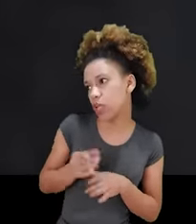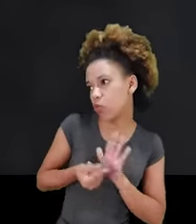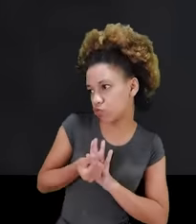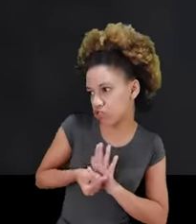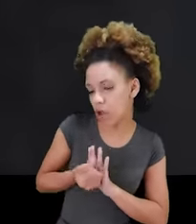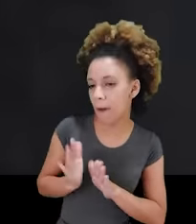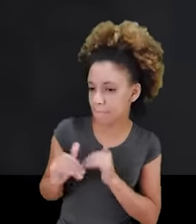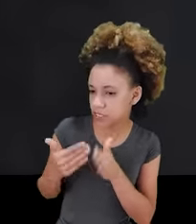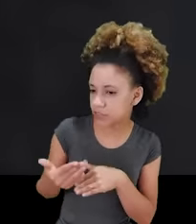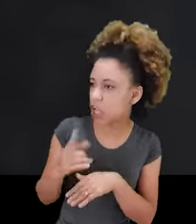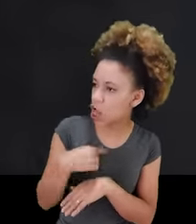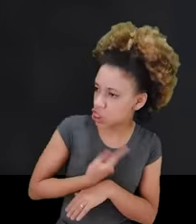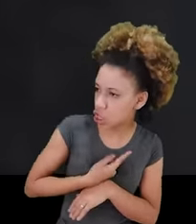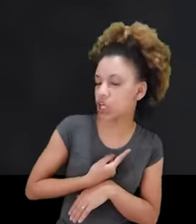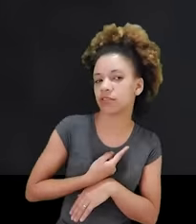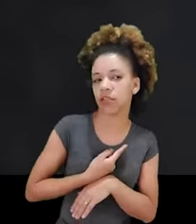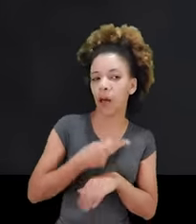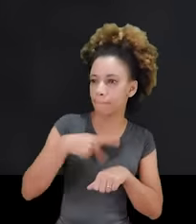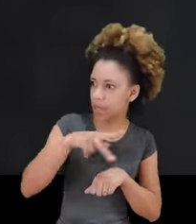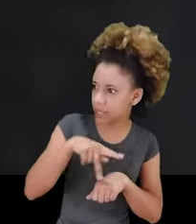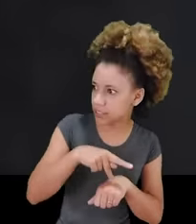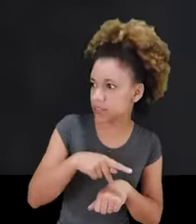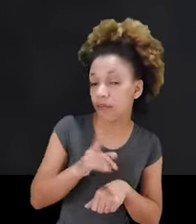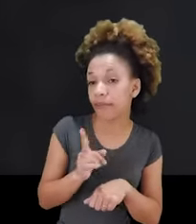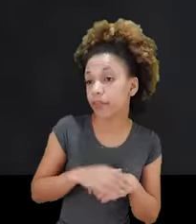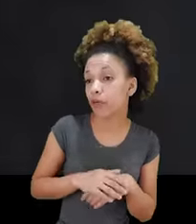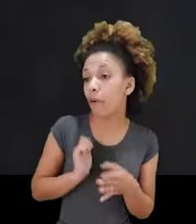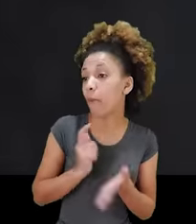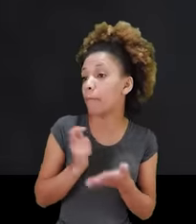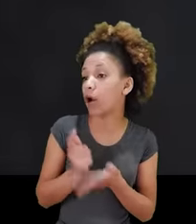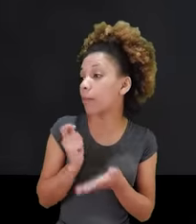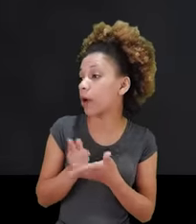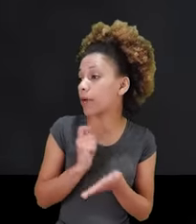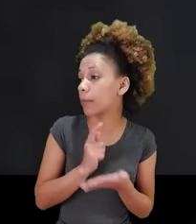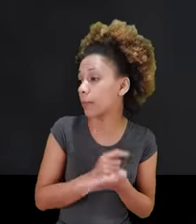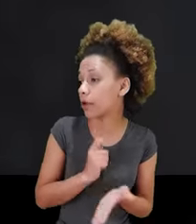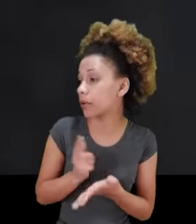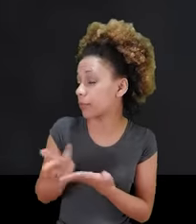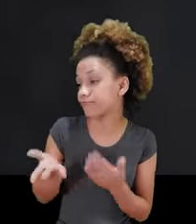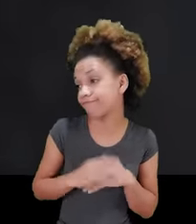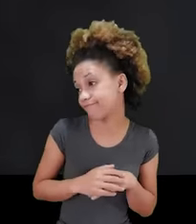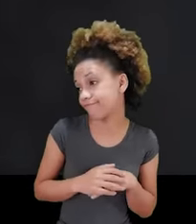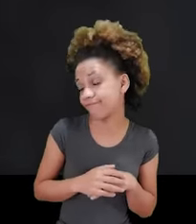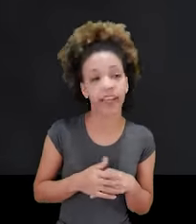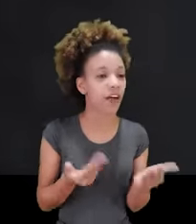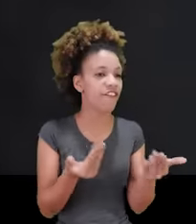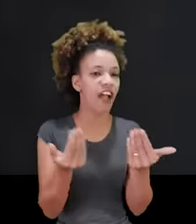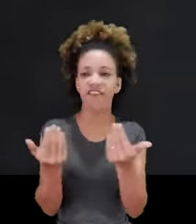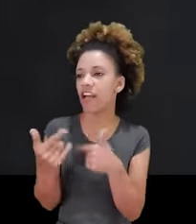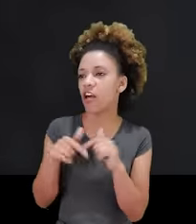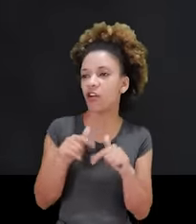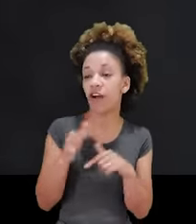para... desenvolver aqui a nossa capacidade de indústria e desenvolver o país. Não, nós começámos a comprar coisas, entendes? Venham